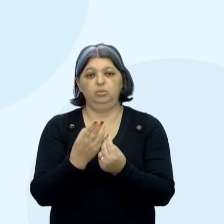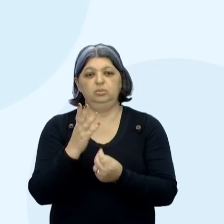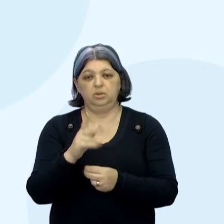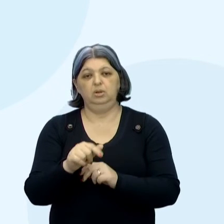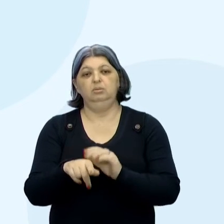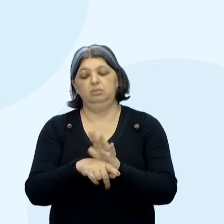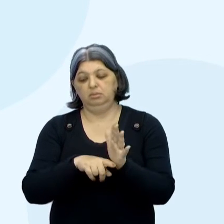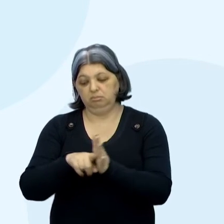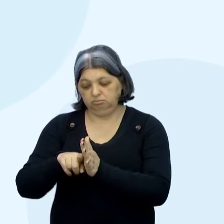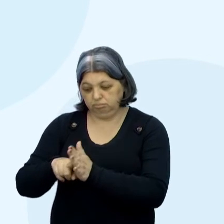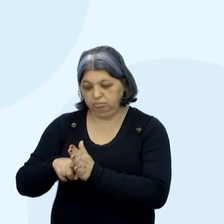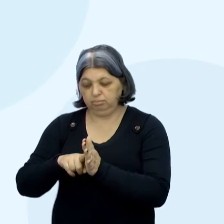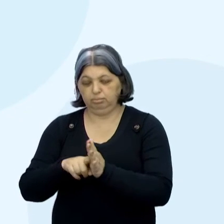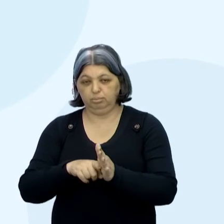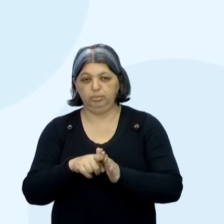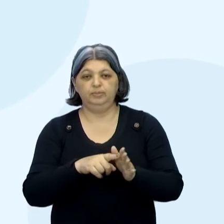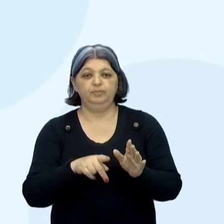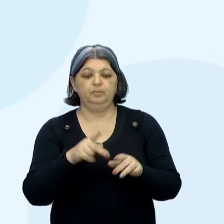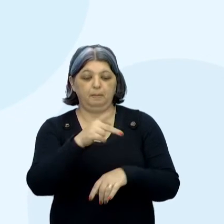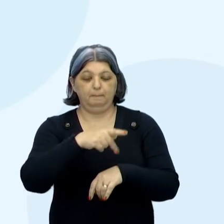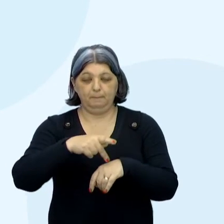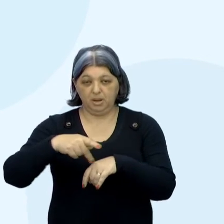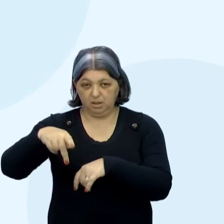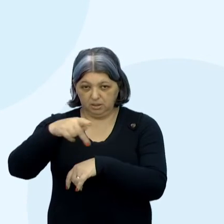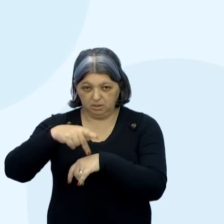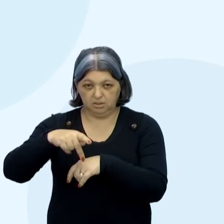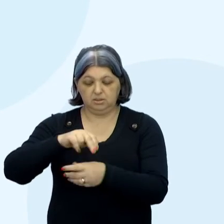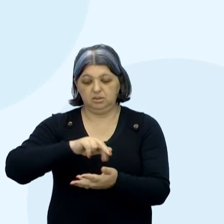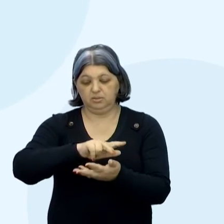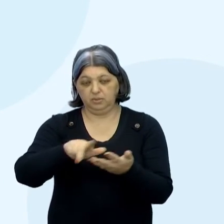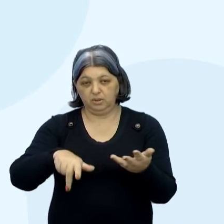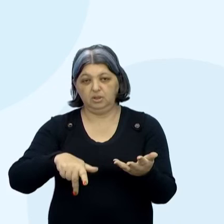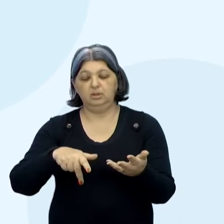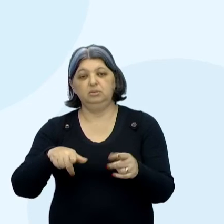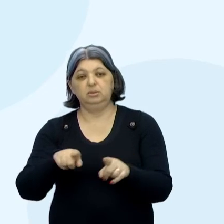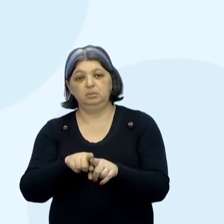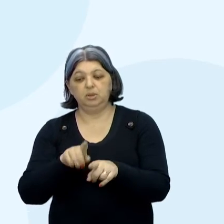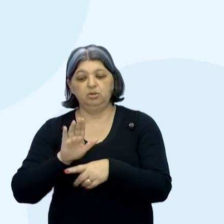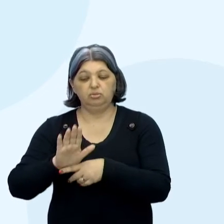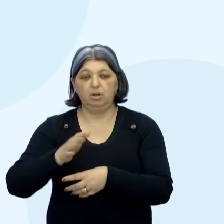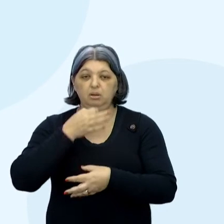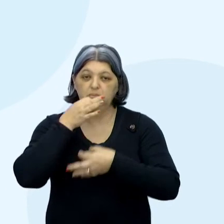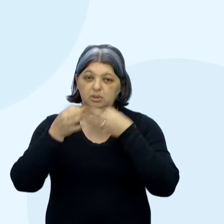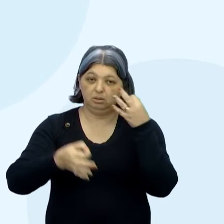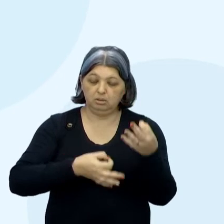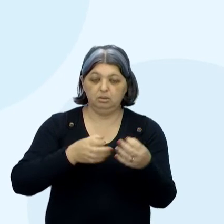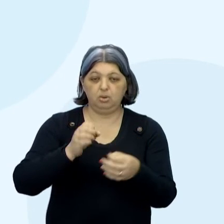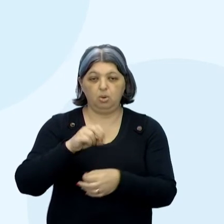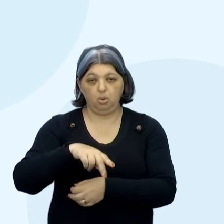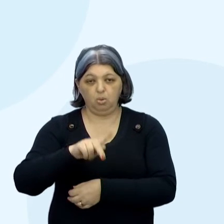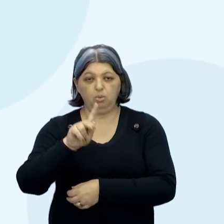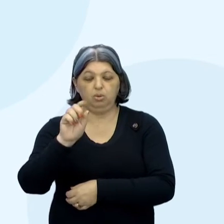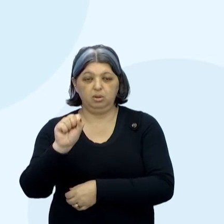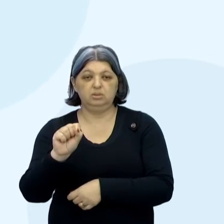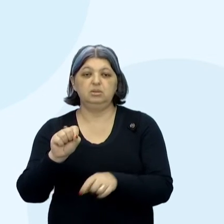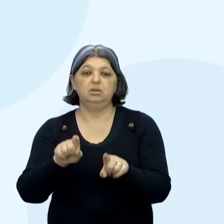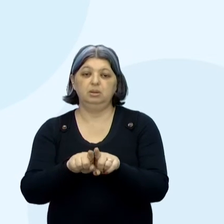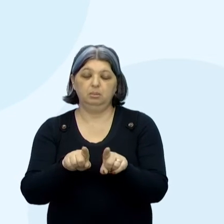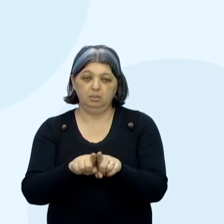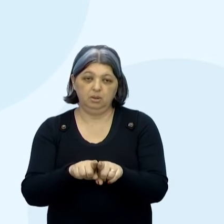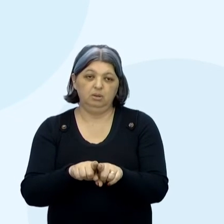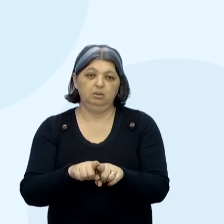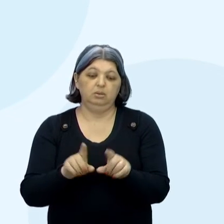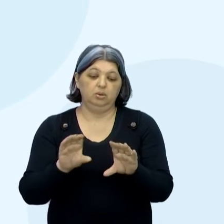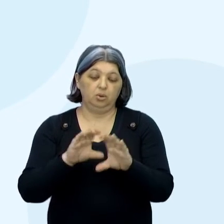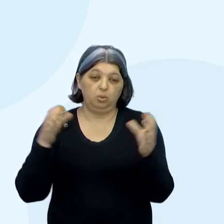seus pares, ou seja, seus países membros que deram sugestões, ONGs, comunidade científica,